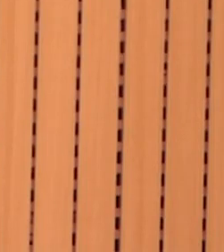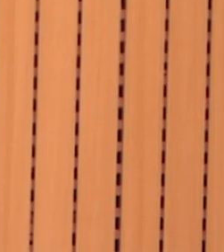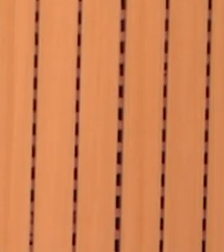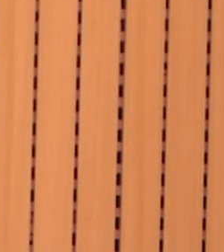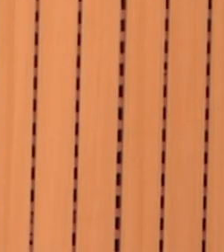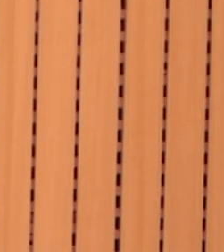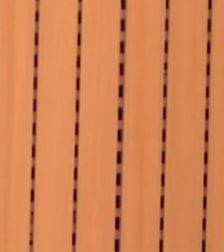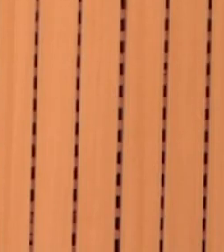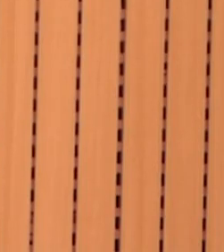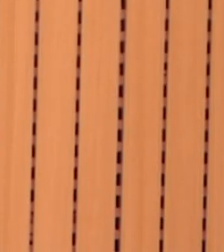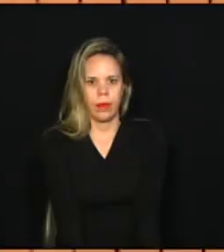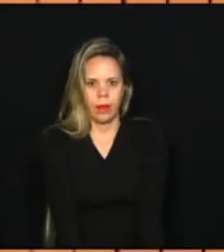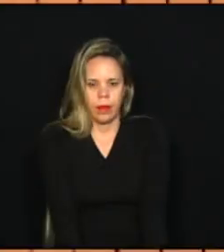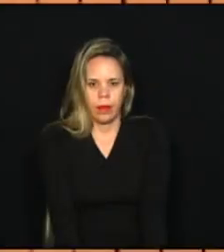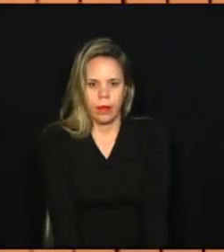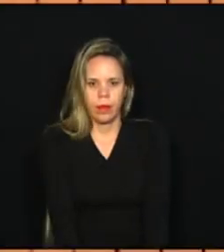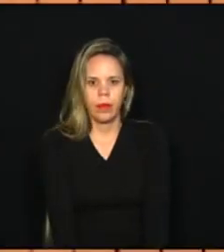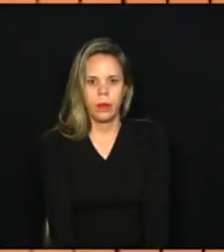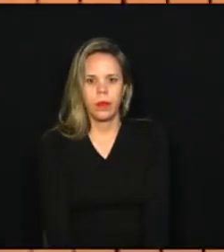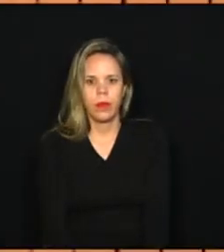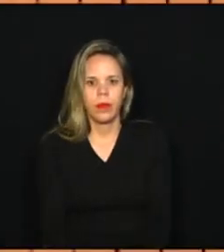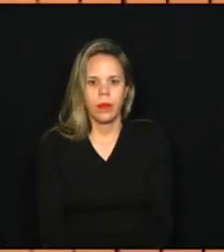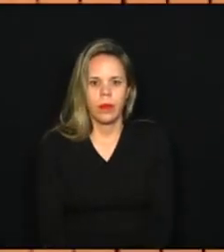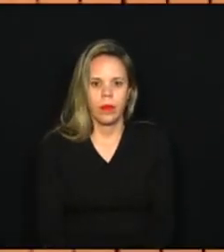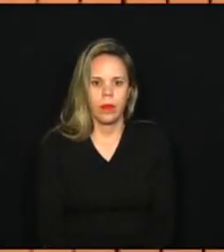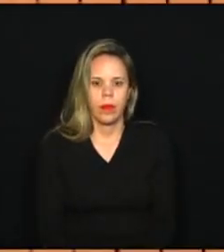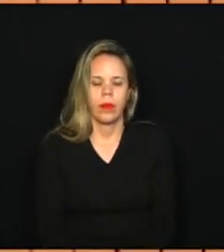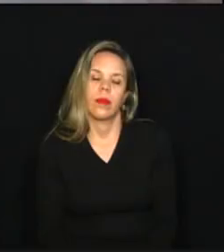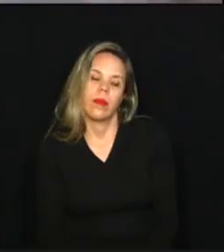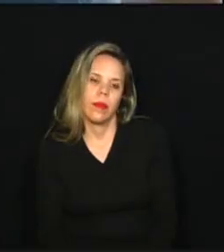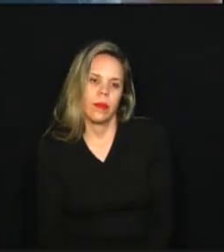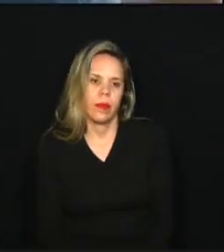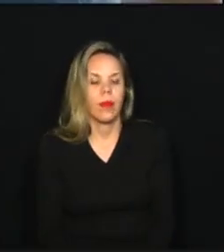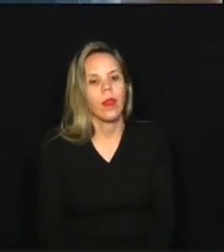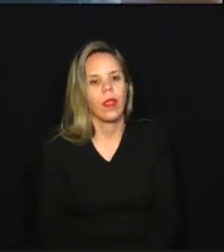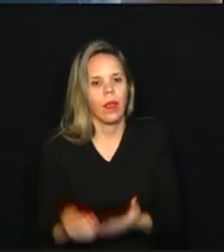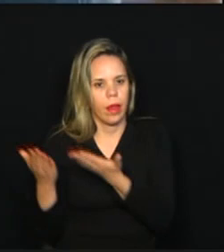Abriu. Bacana. Então, essa